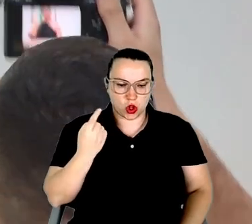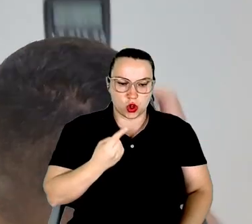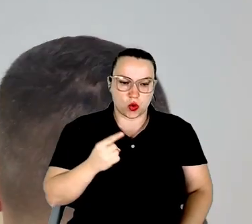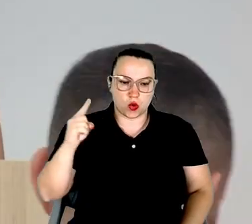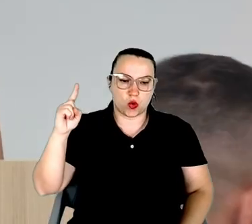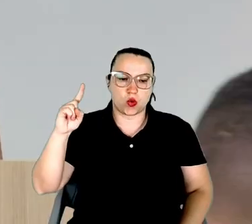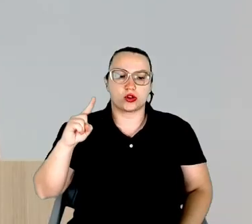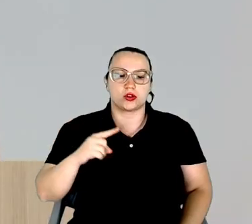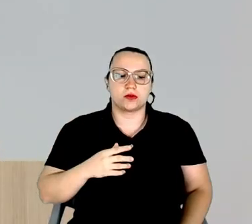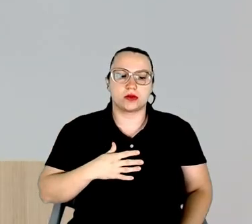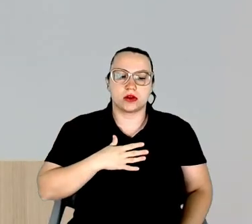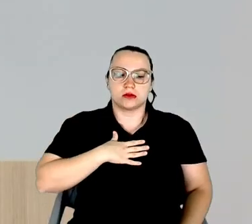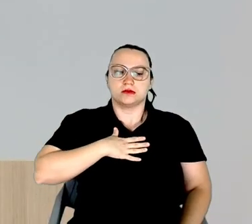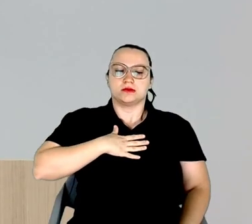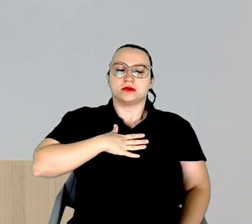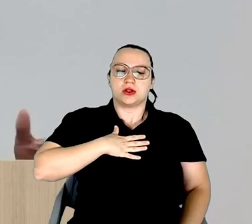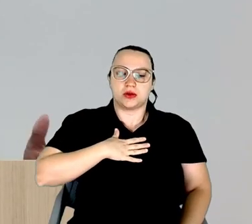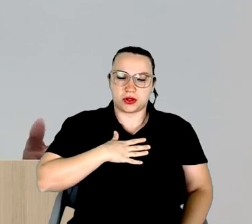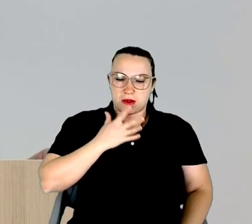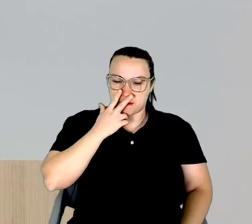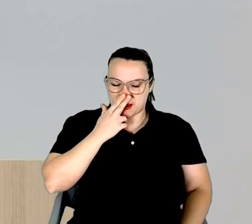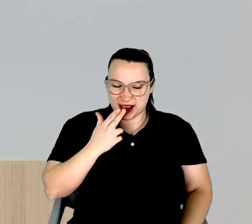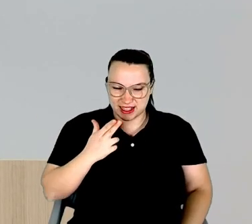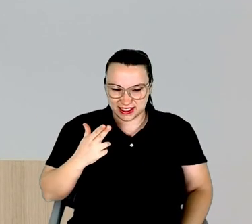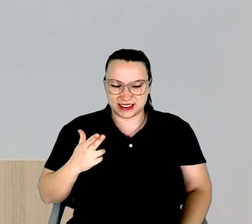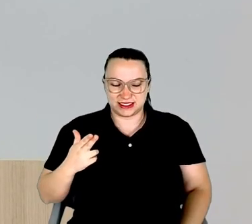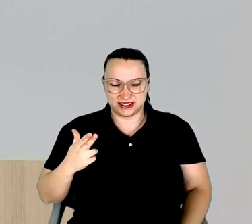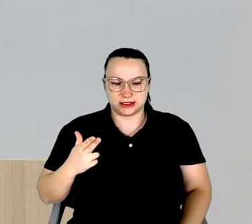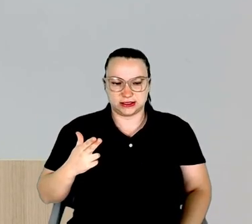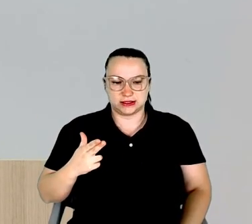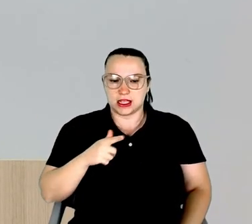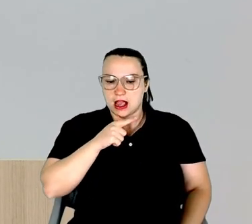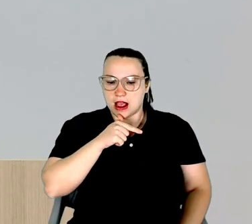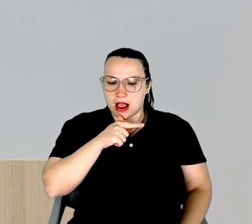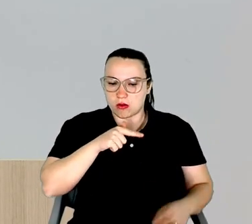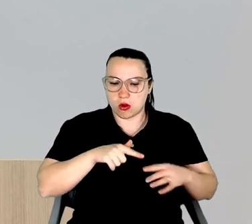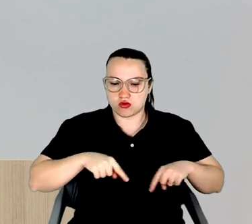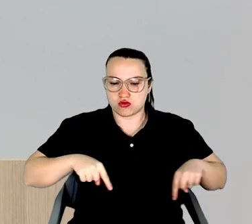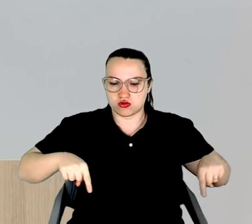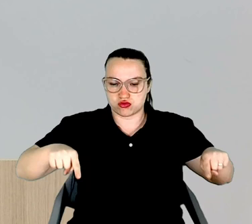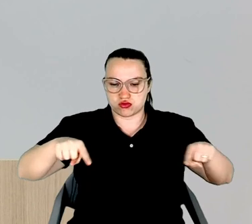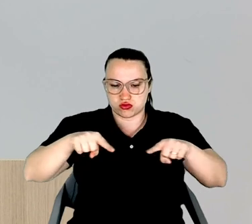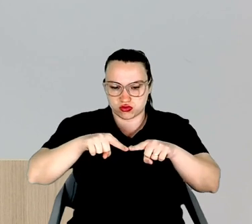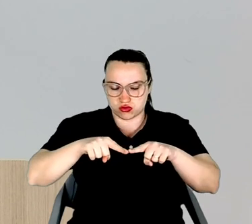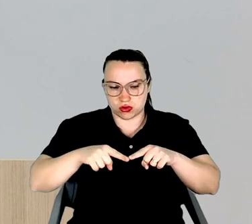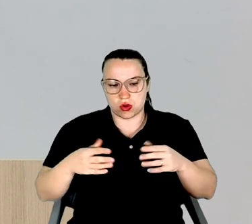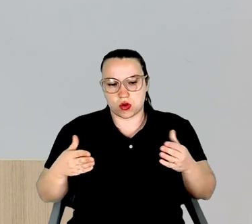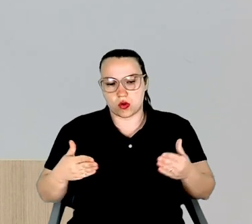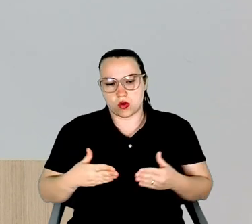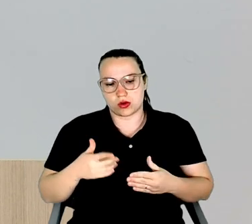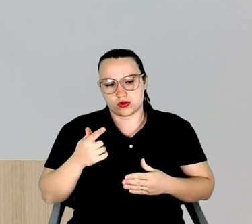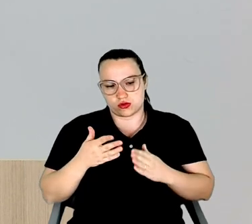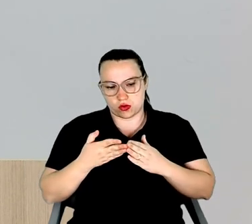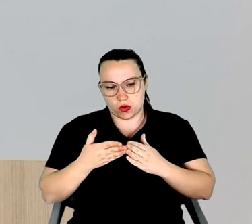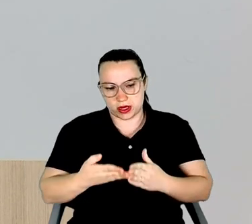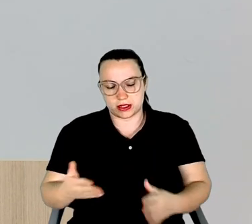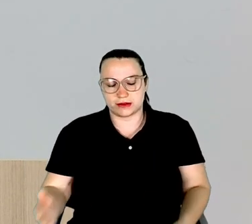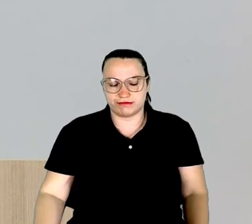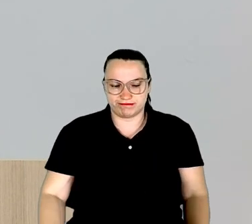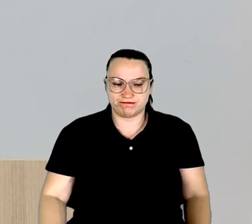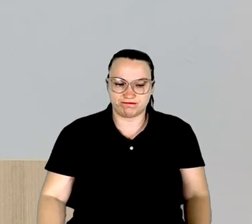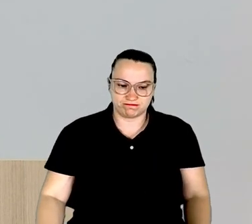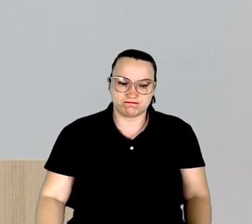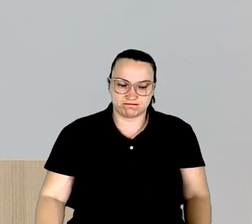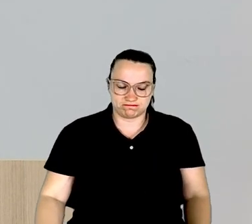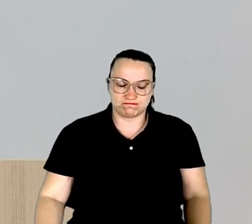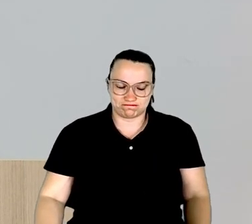suspiro, deixando e formando o lago que hoje nós temos aqui no município. Então,